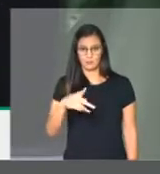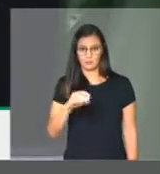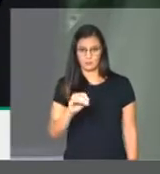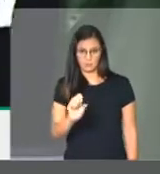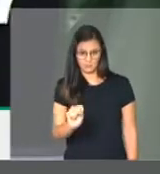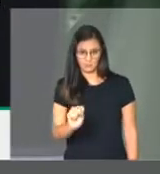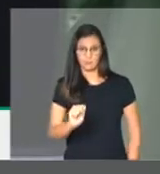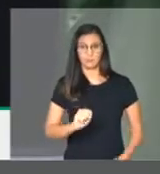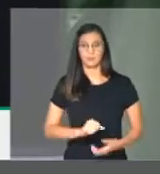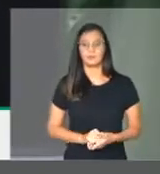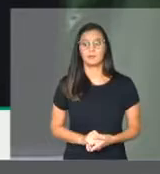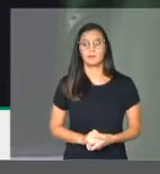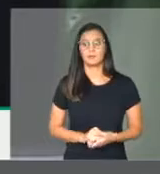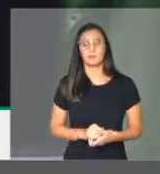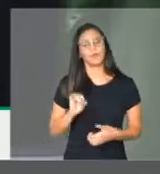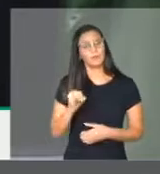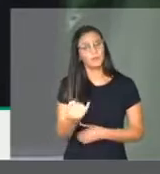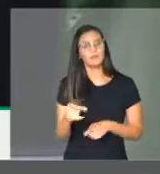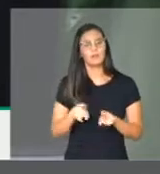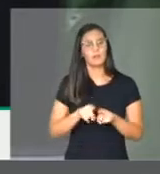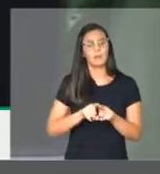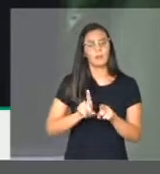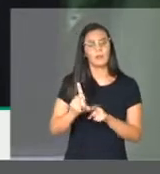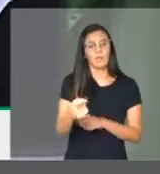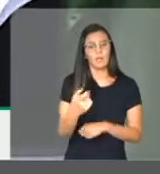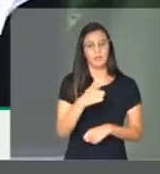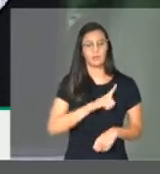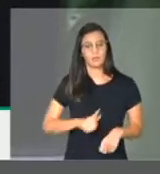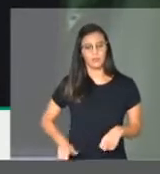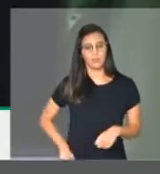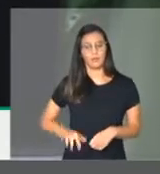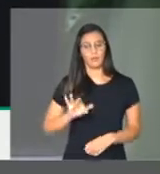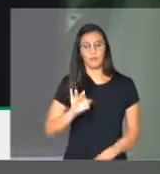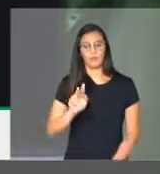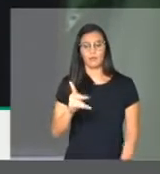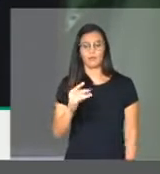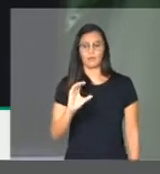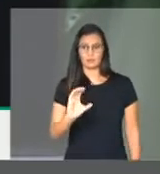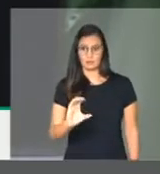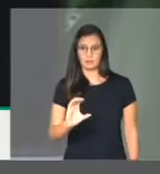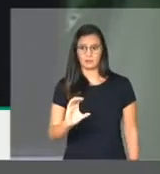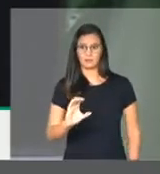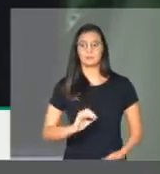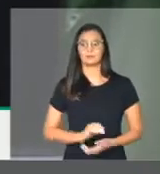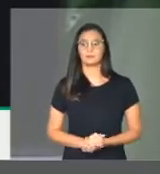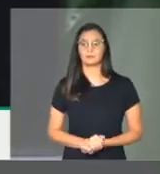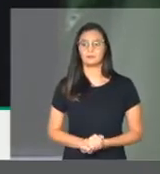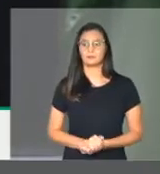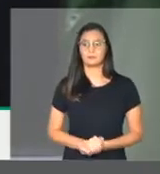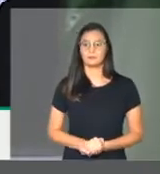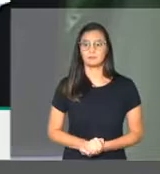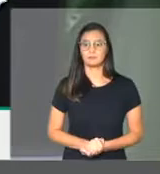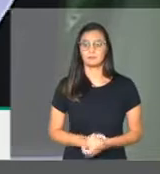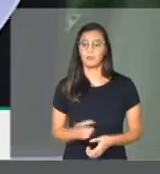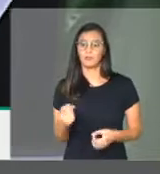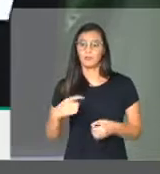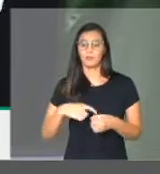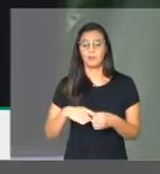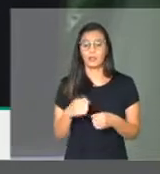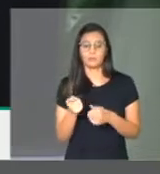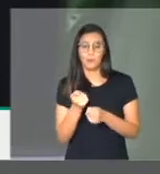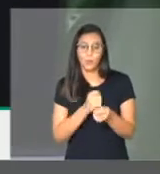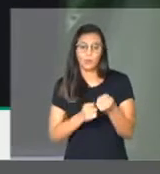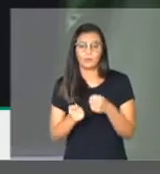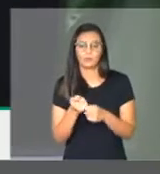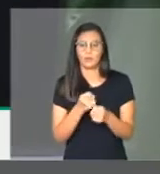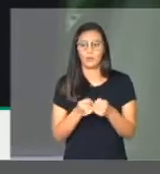dos governos do ex-presidente Fernando Henrique Cardoso, decididamente voltados ao controle da inflação,